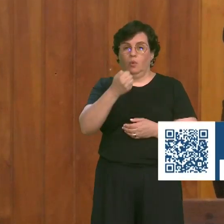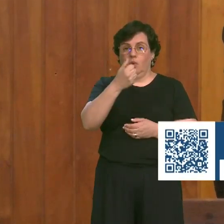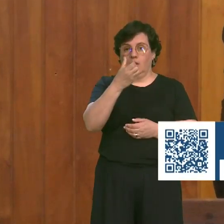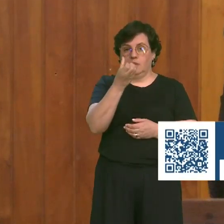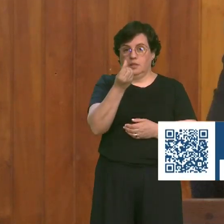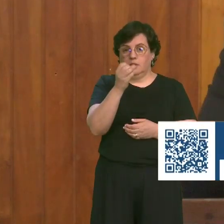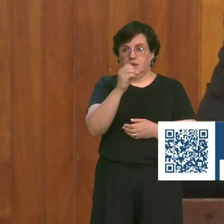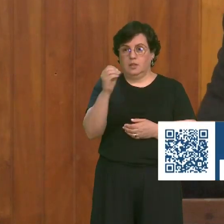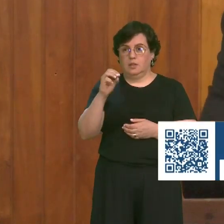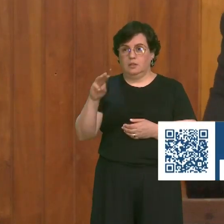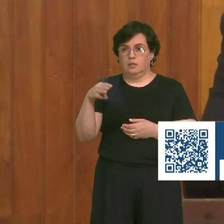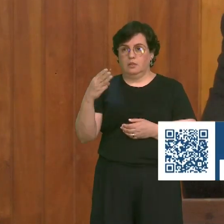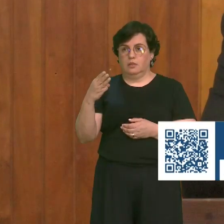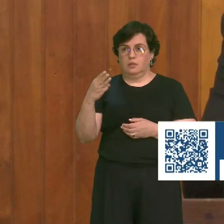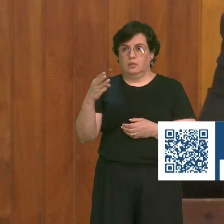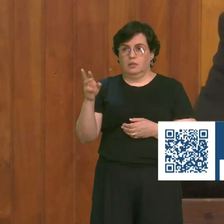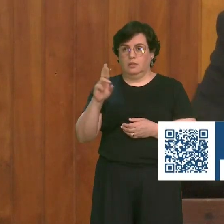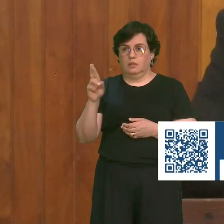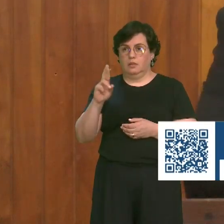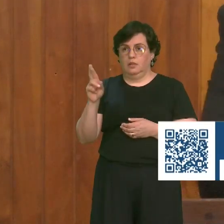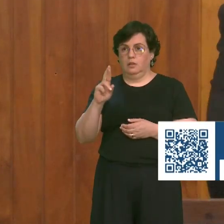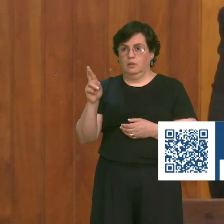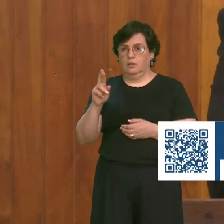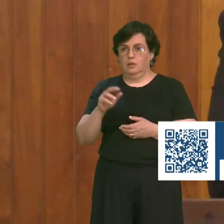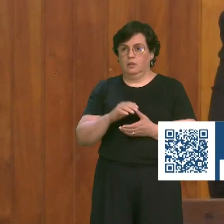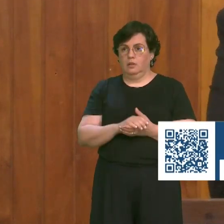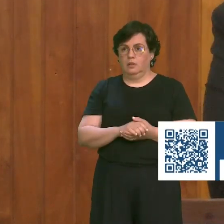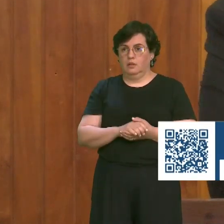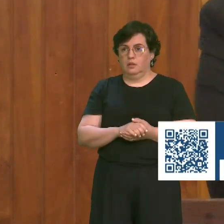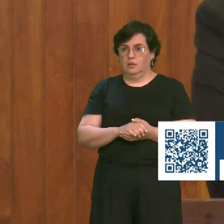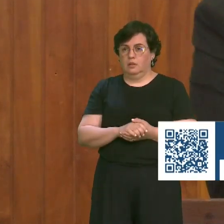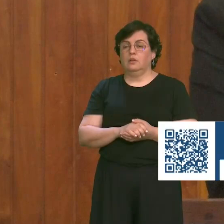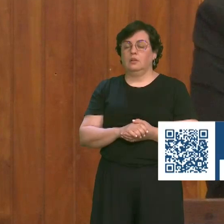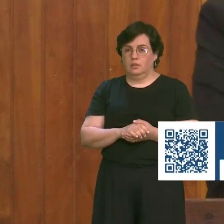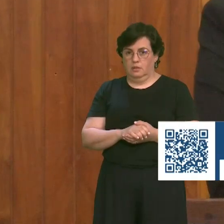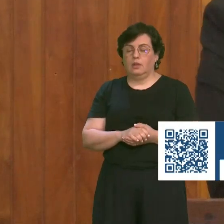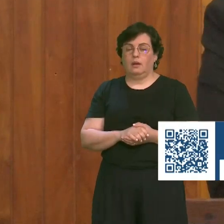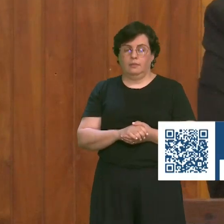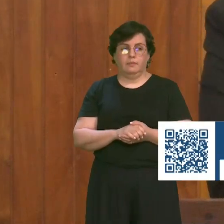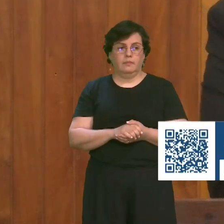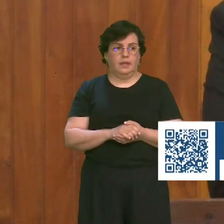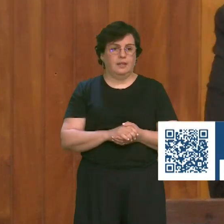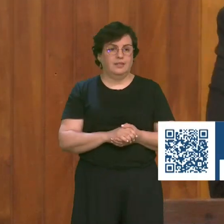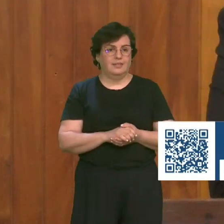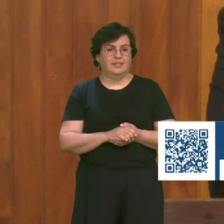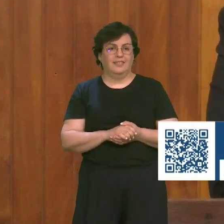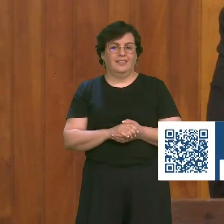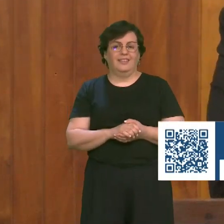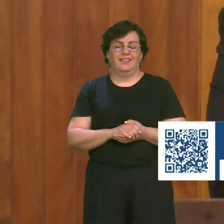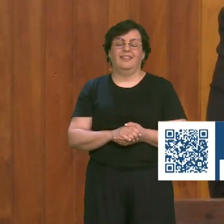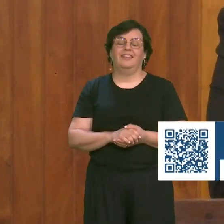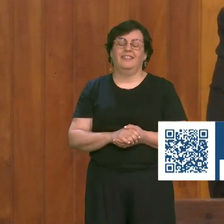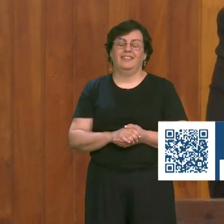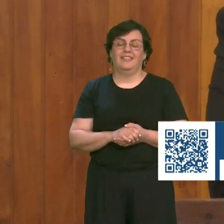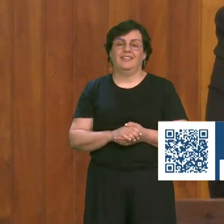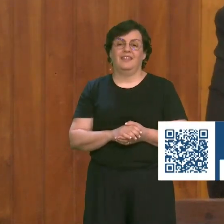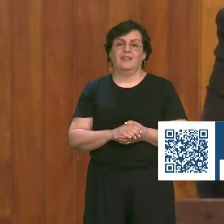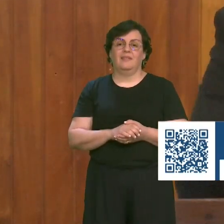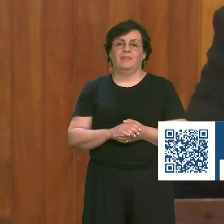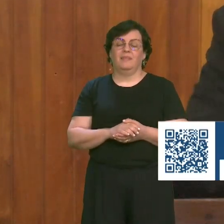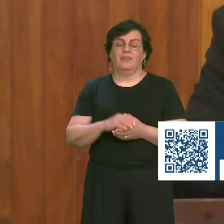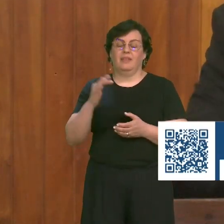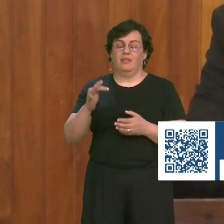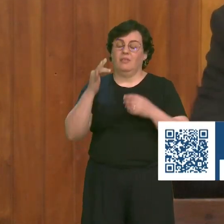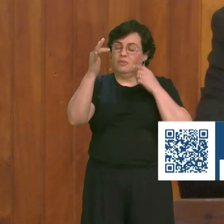quase 600 milhões de reais uma arredondar um bilhão e 600 milhões de reais É próximo a isso é estimativa